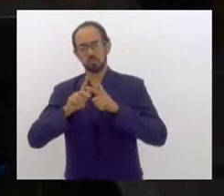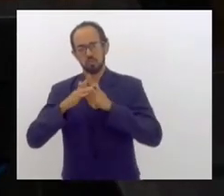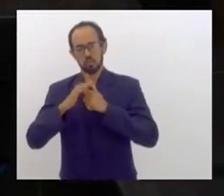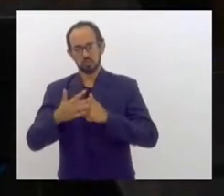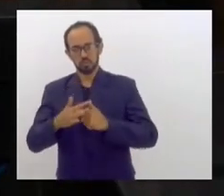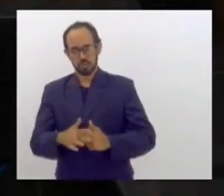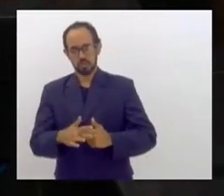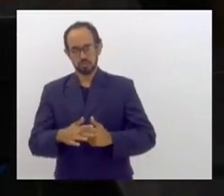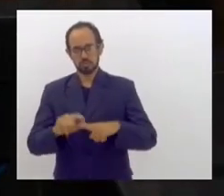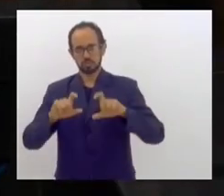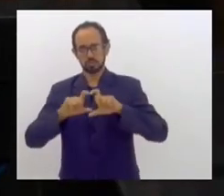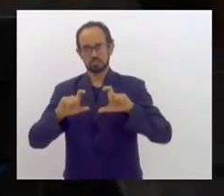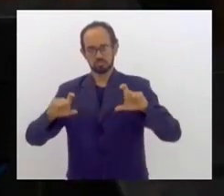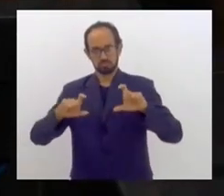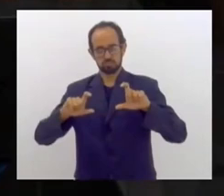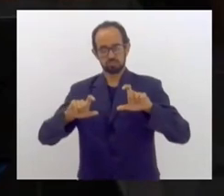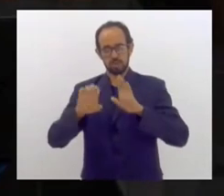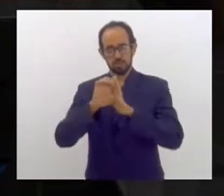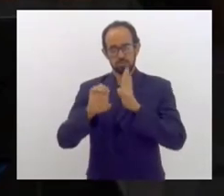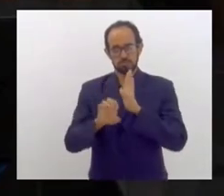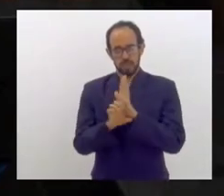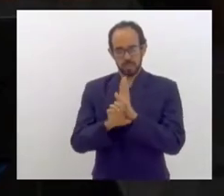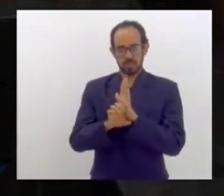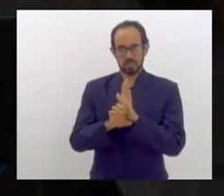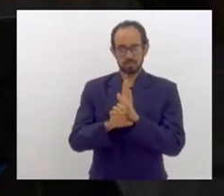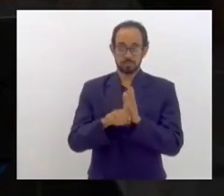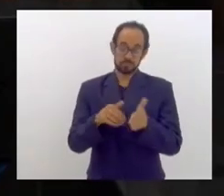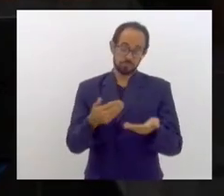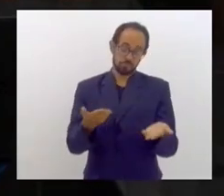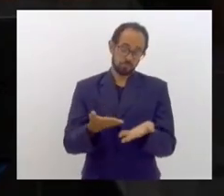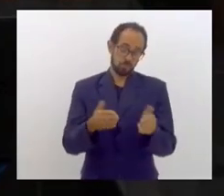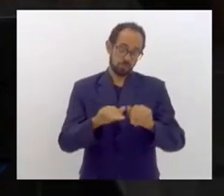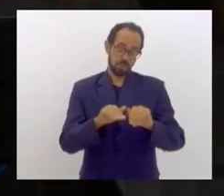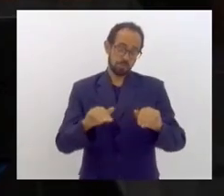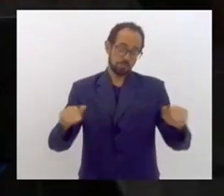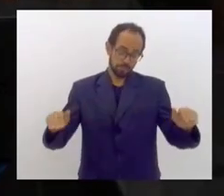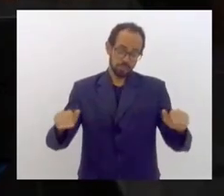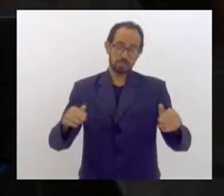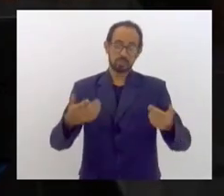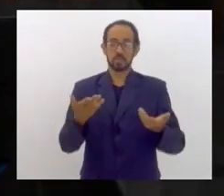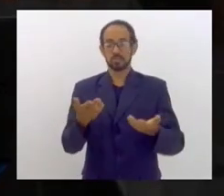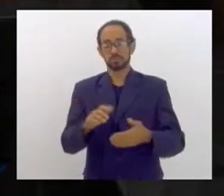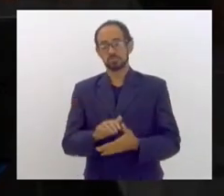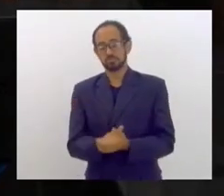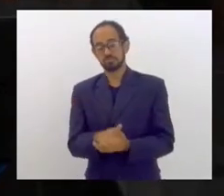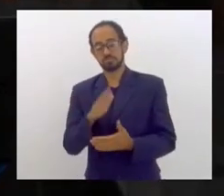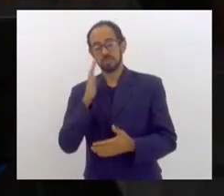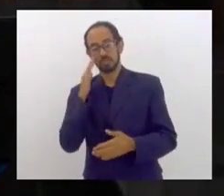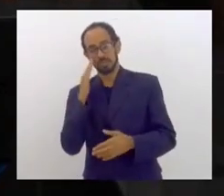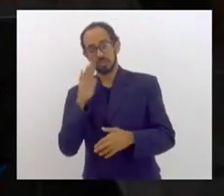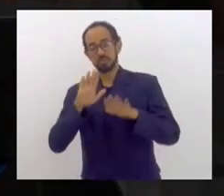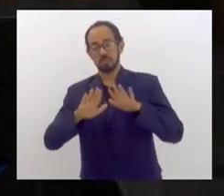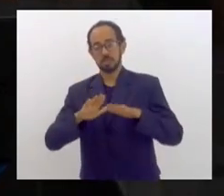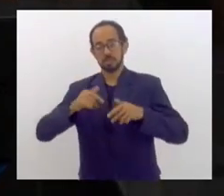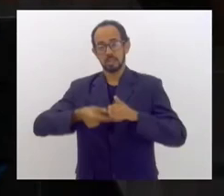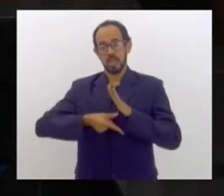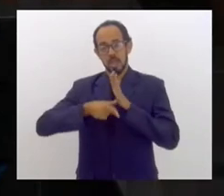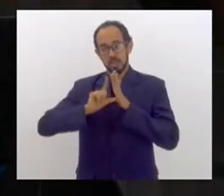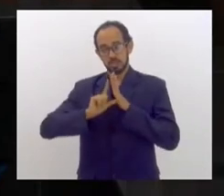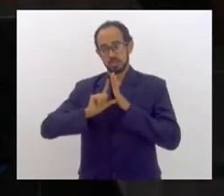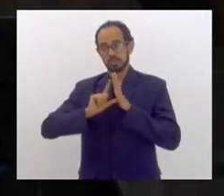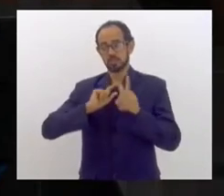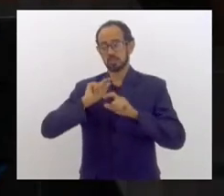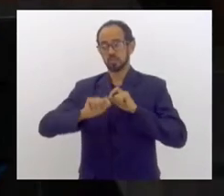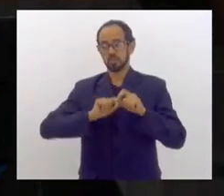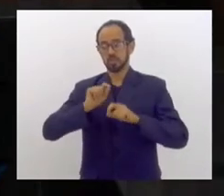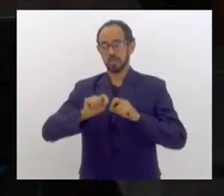Com a emenda, cabe à mesa fazê-lo retornar em segunda, mas antes de retornar em